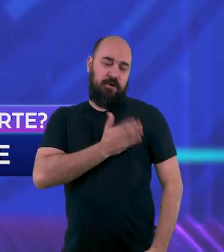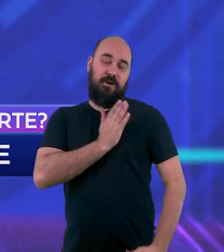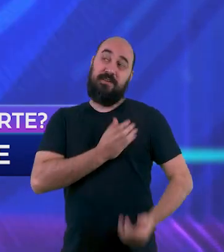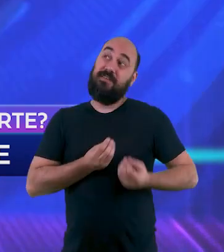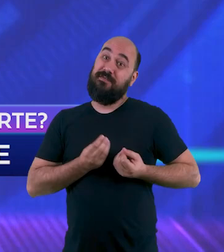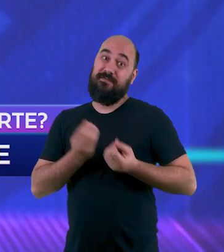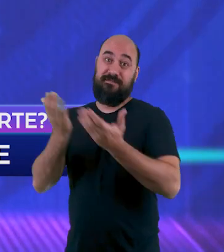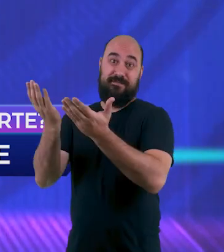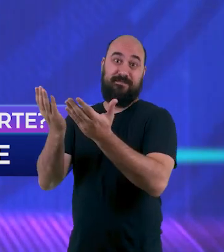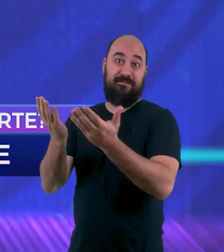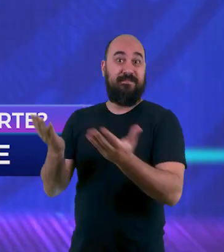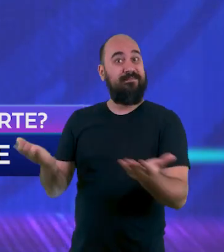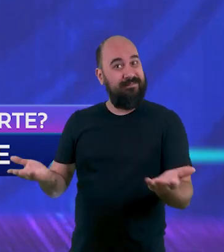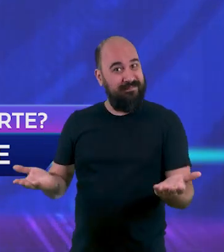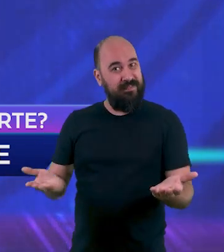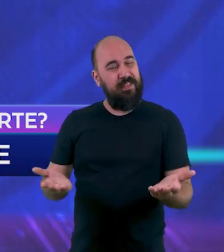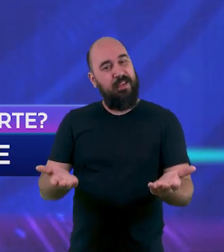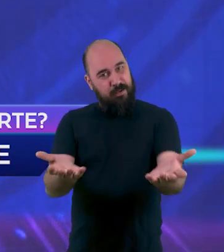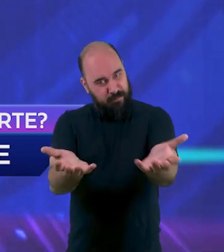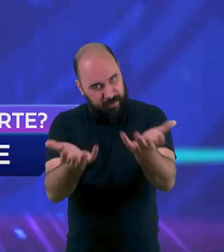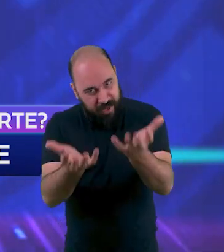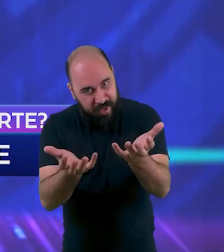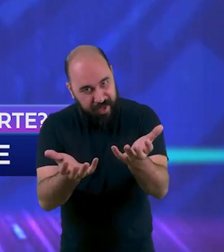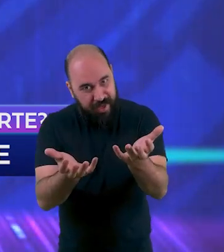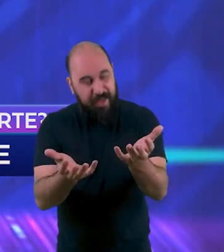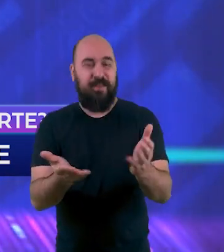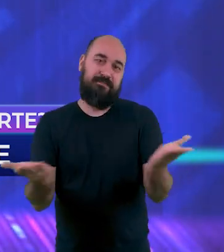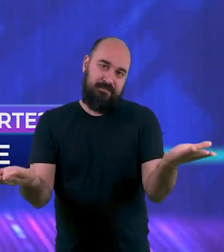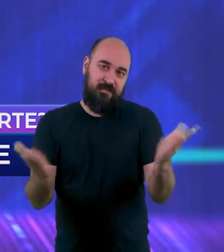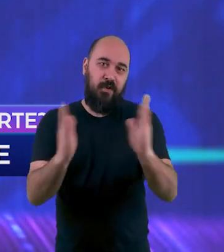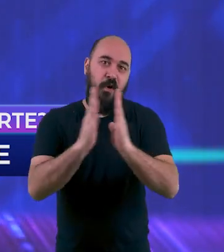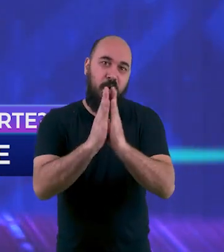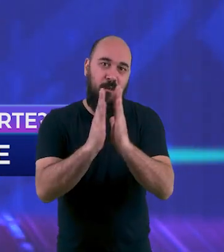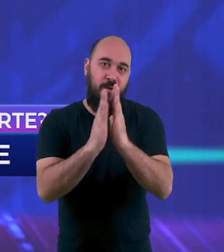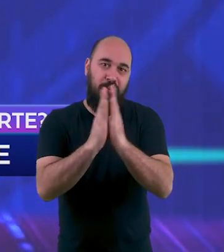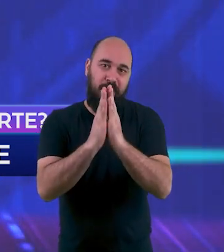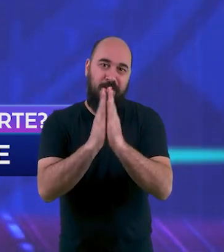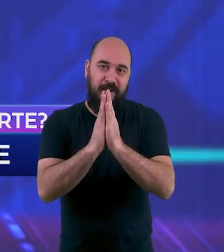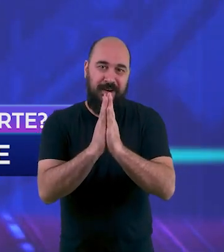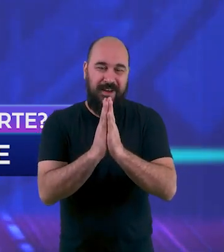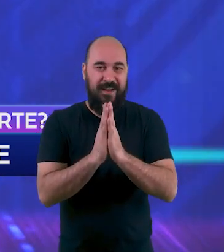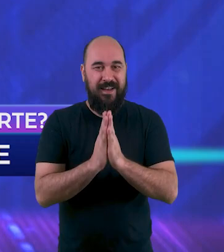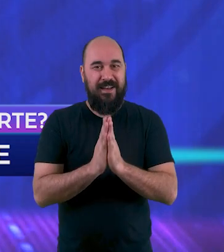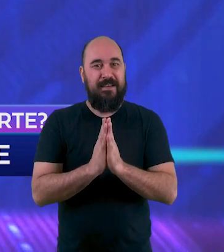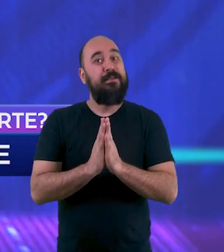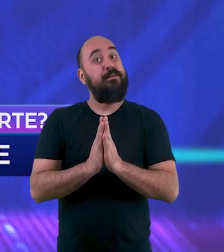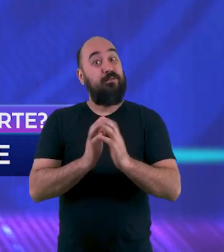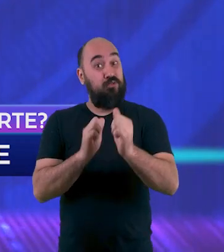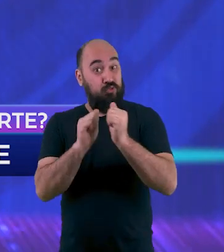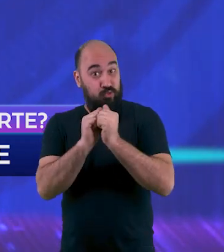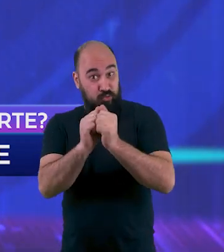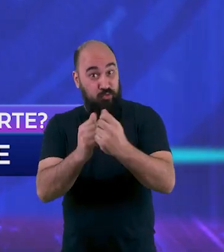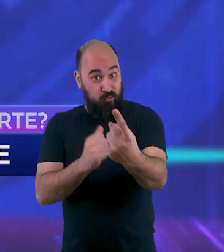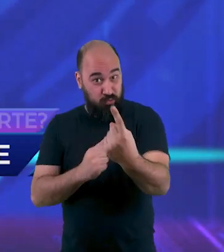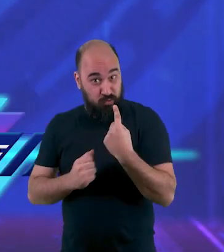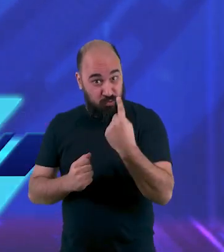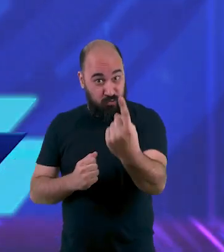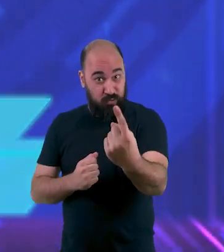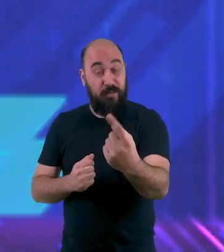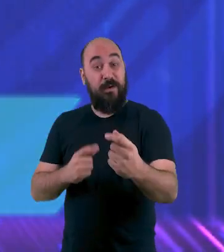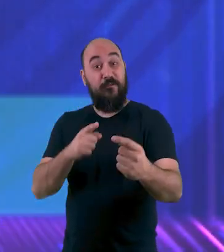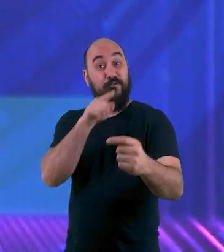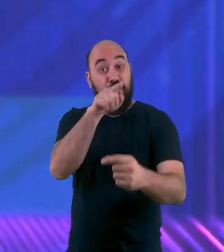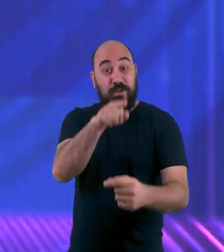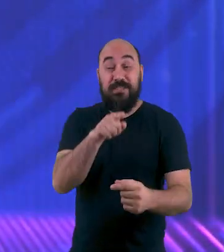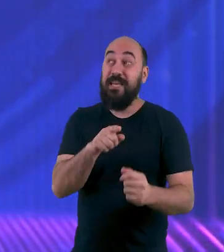Senhor, eu quero nesse momento te convidar para juntos orarmos, para entregar seu coração e